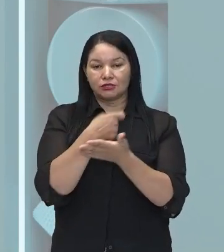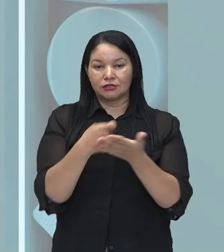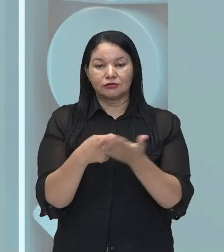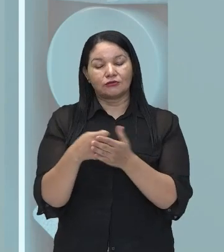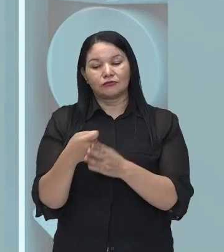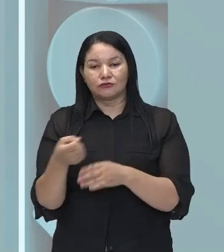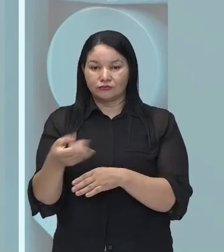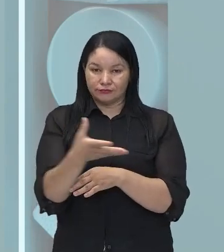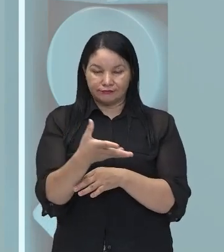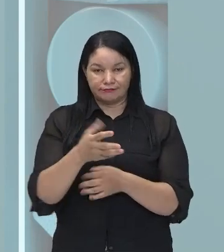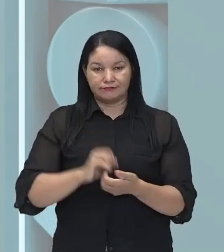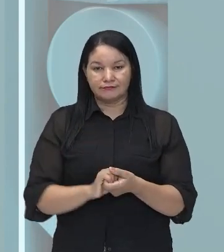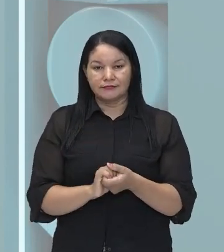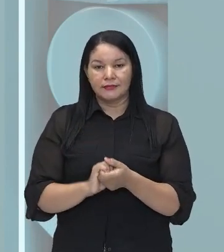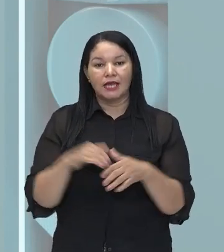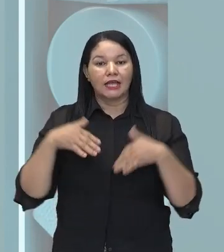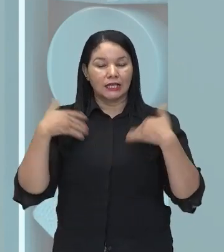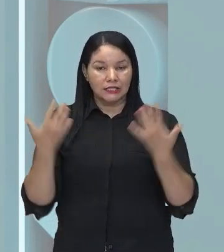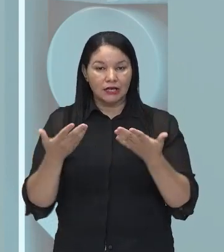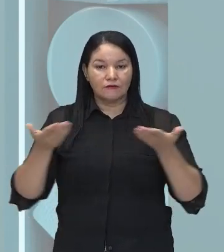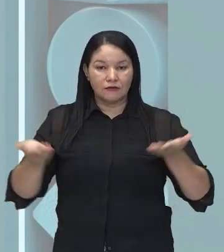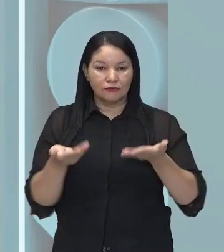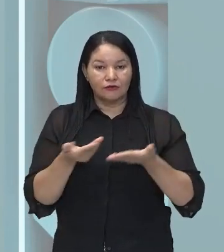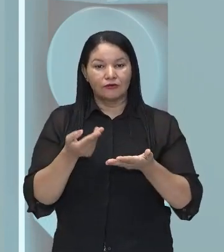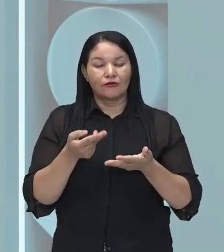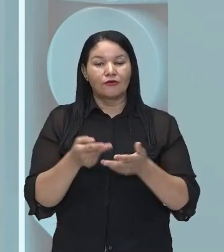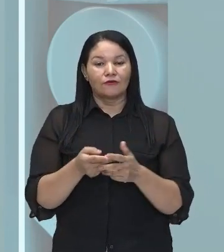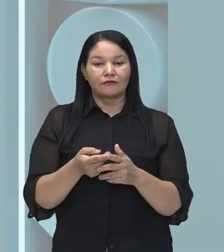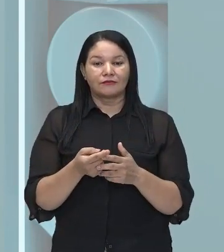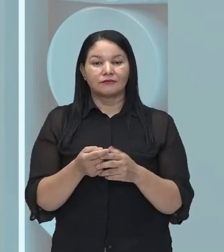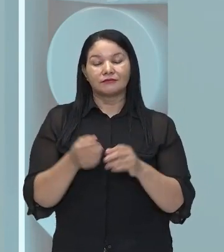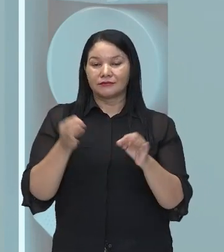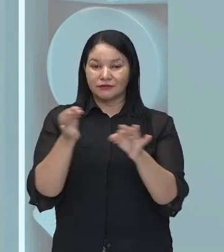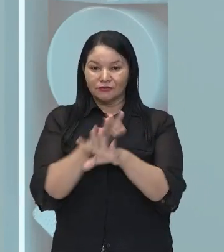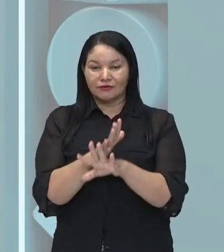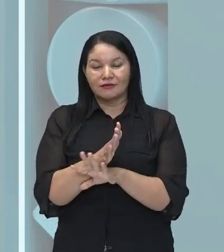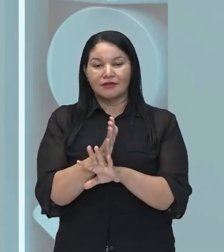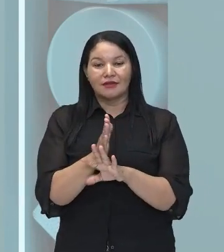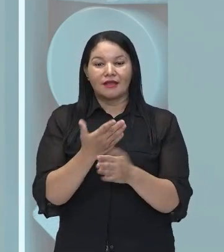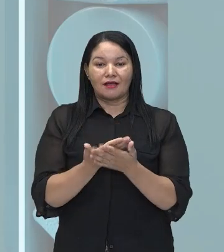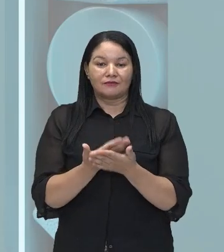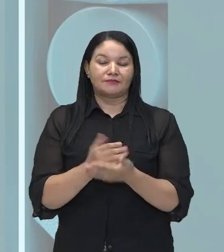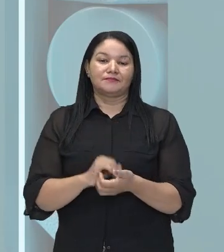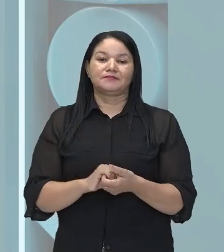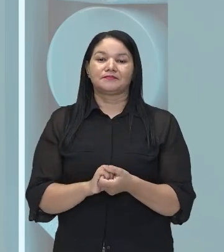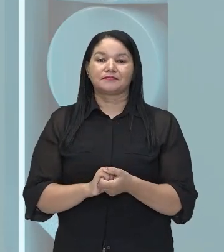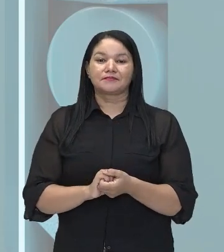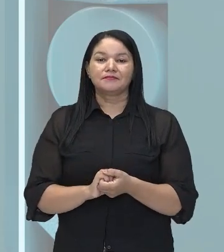Mafaldi, ok? Então, gente, já que vimos tudo isso, vamos encerrar a nossa aula nesse momento.